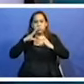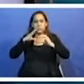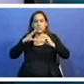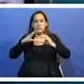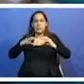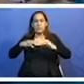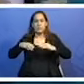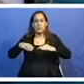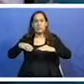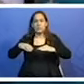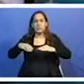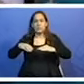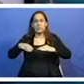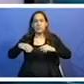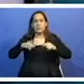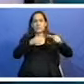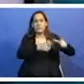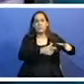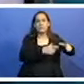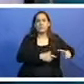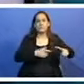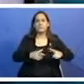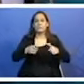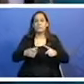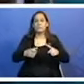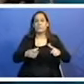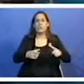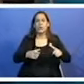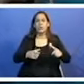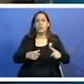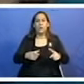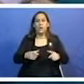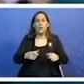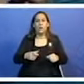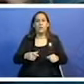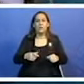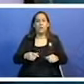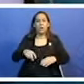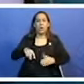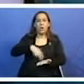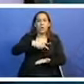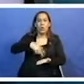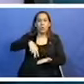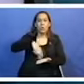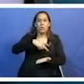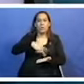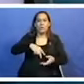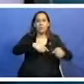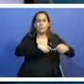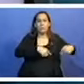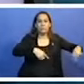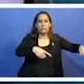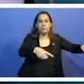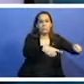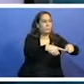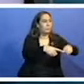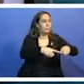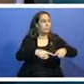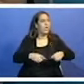da onde? Do salão. Então, ela fez o aniversário, o baile, em um salão.